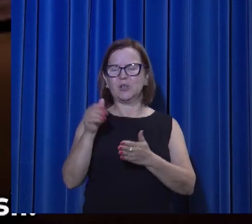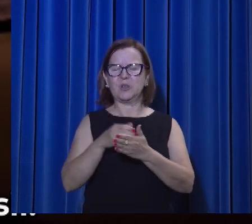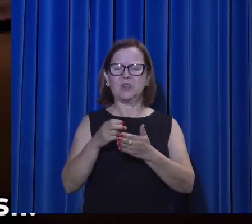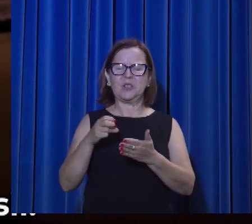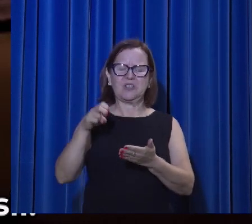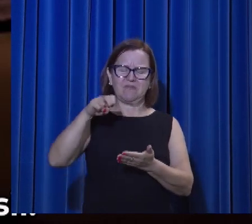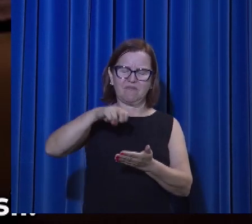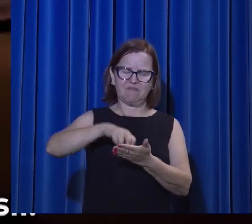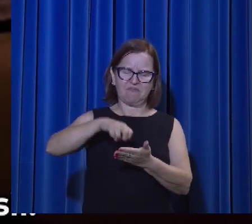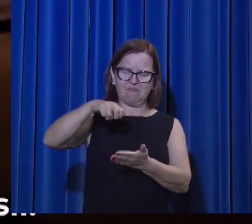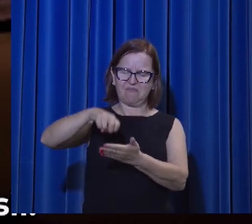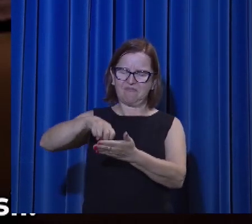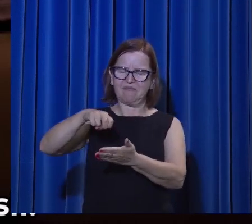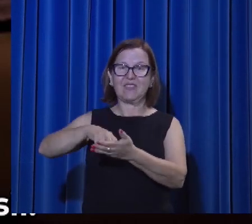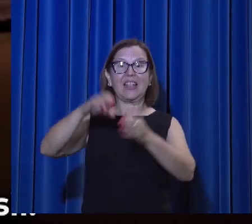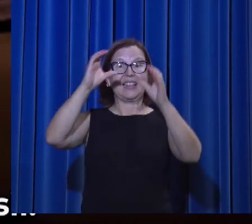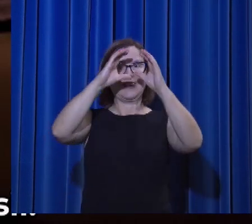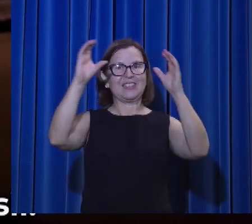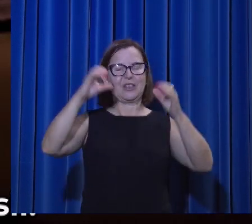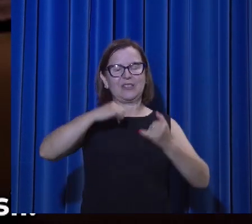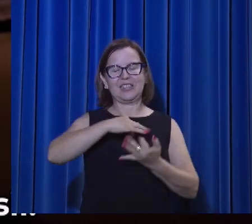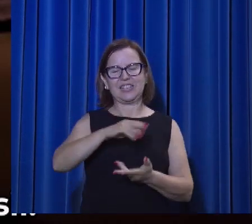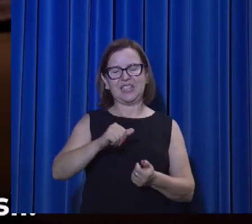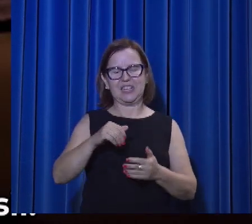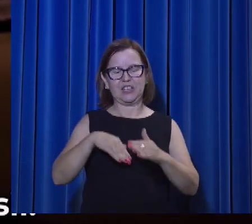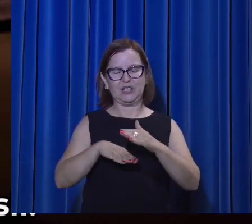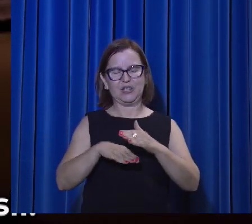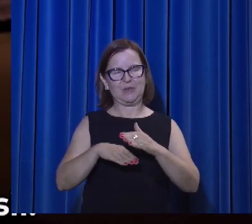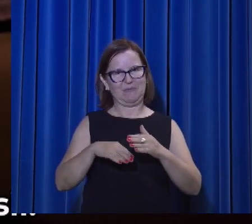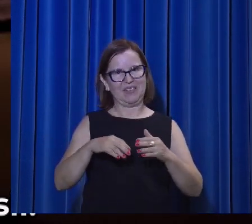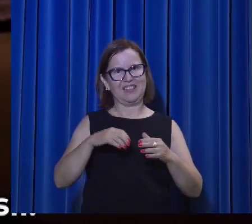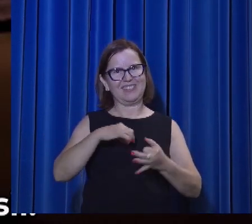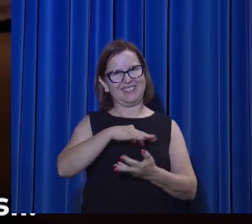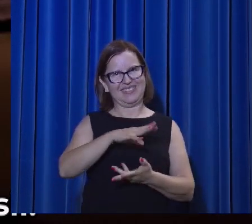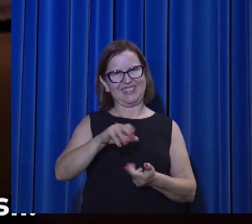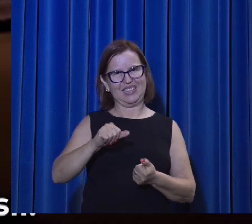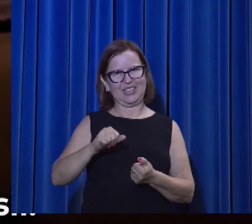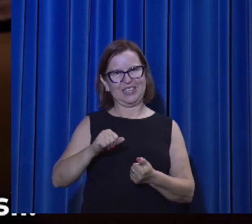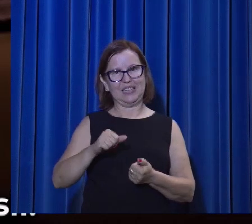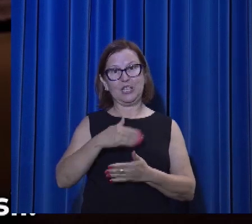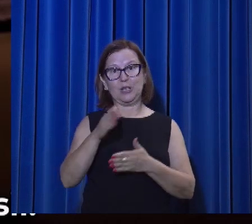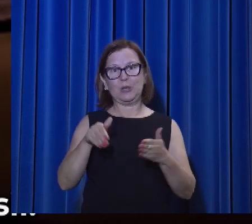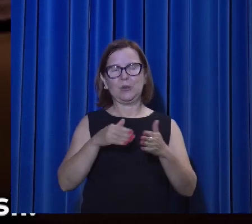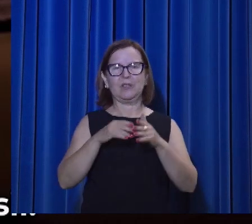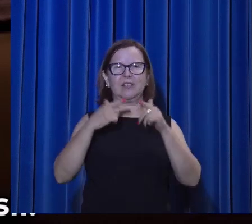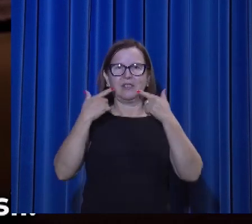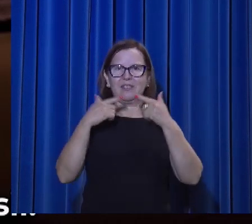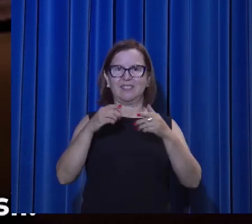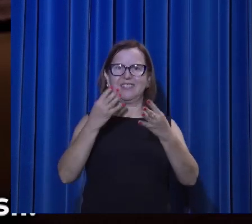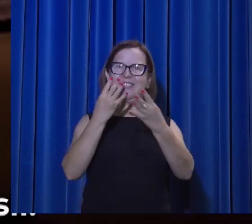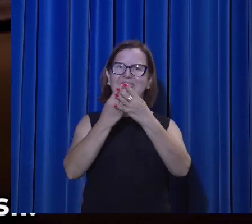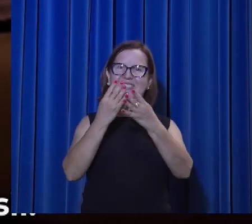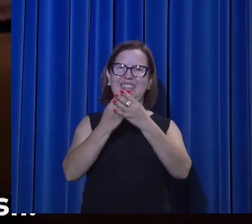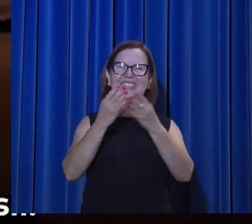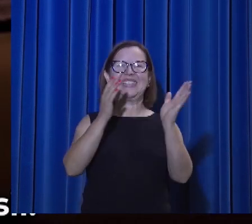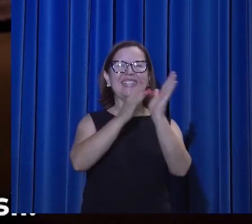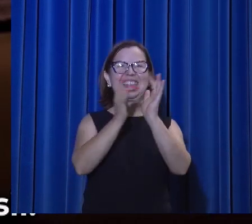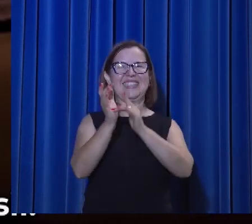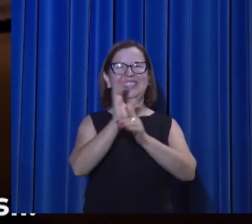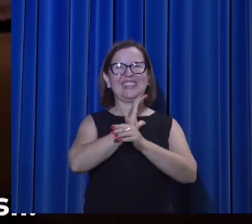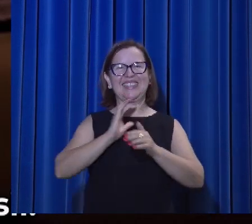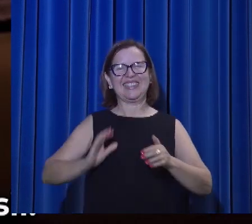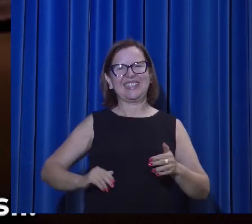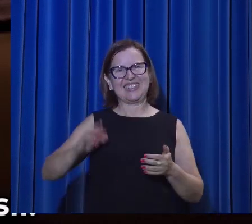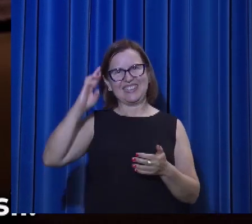o joelho, nos céus, na terra e debaixo da terra. E toda língua confesse que Jesus Cristo é